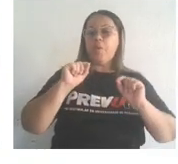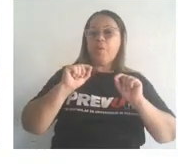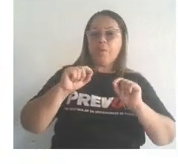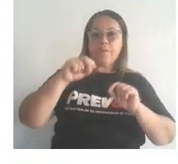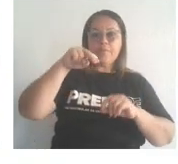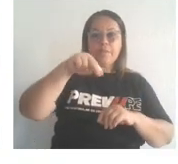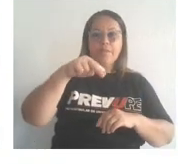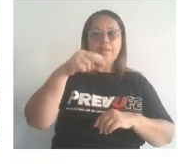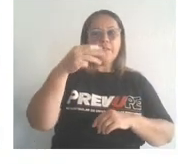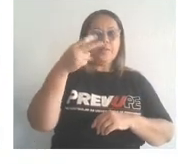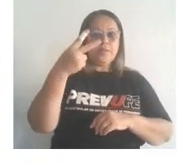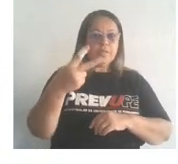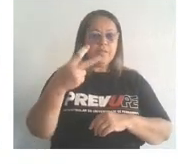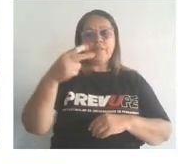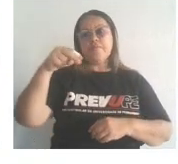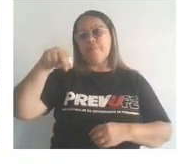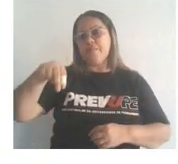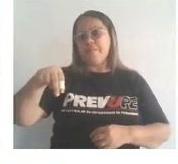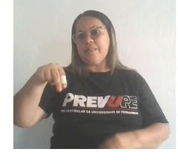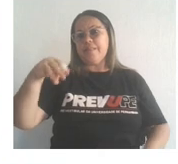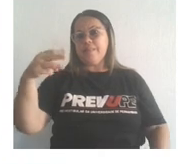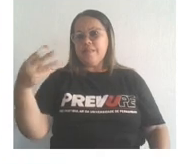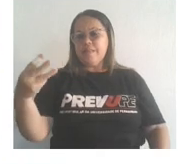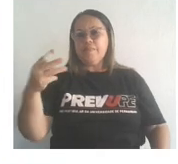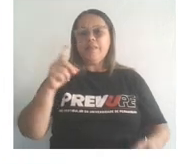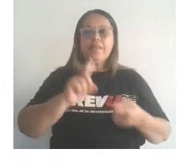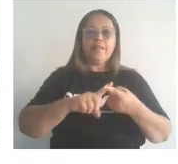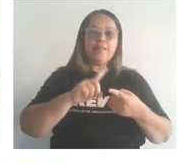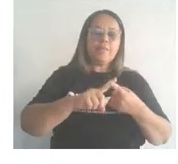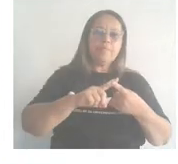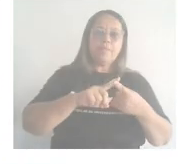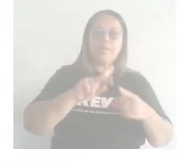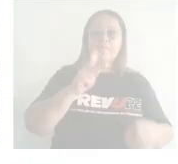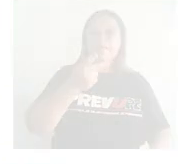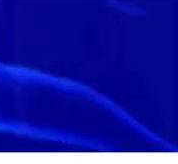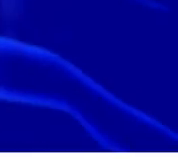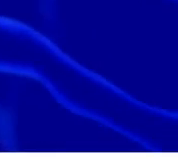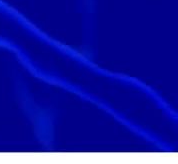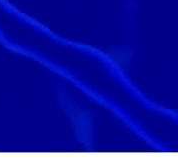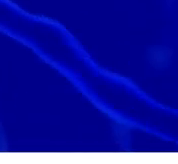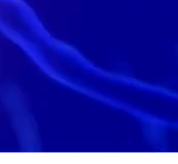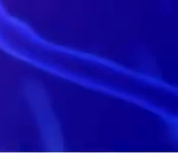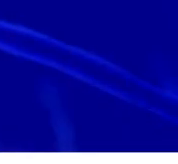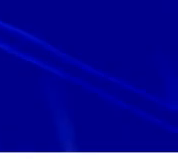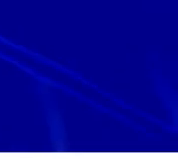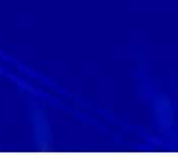ciclo do carbono e, principalmente, pessoal, o ciclo da água. Valeu, pessoal!